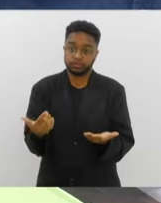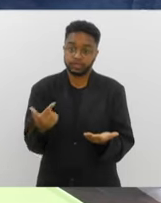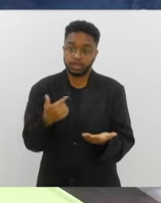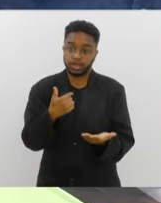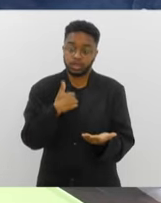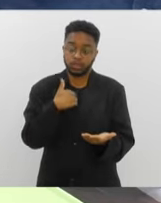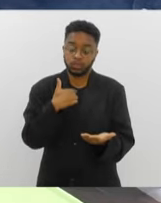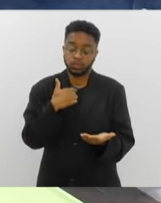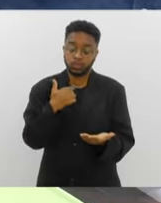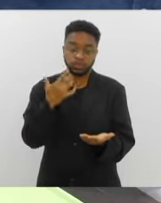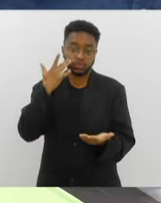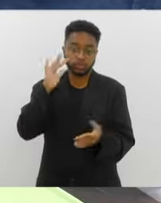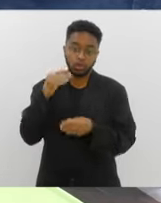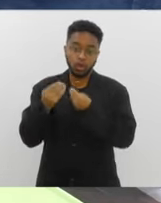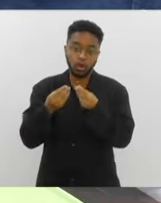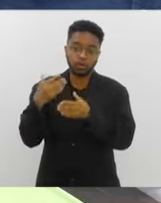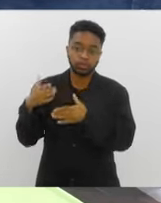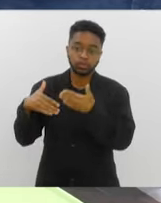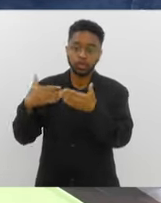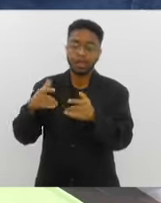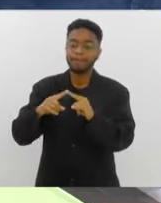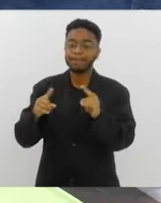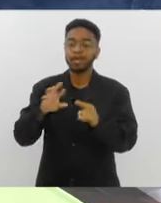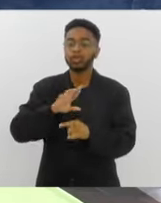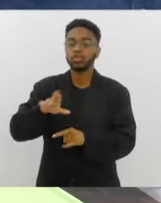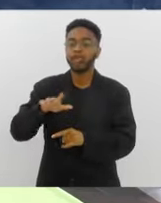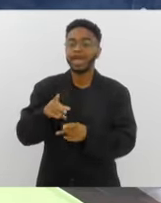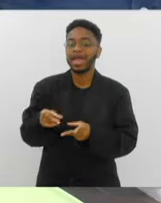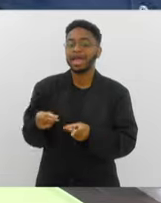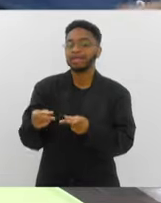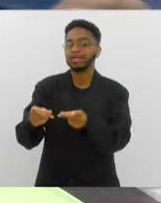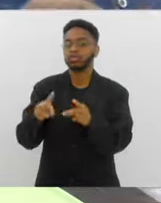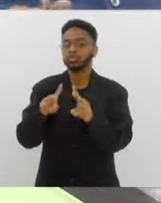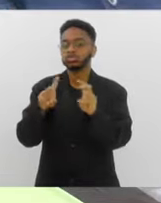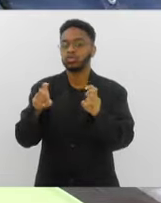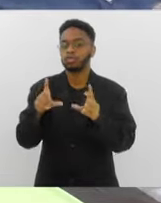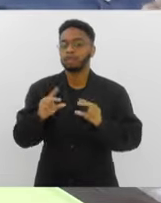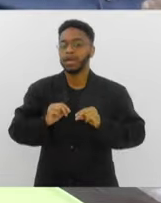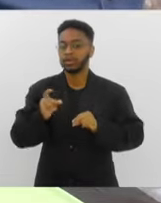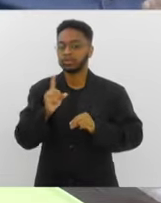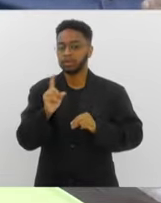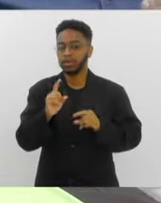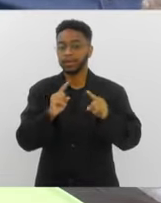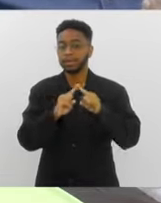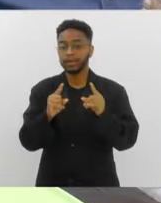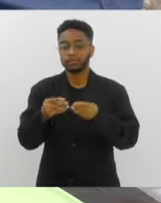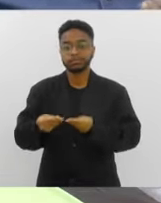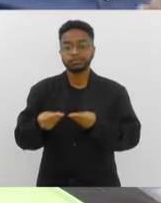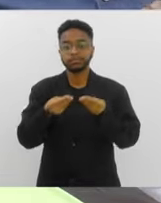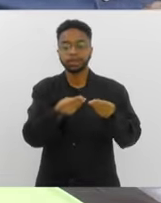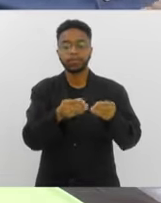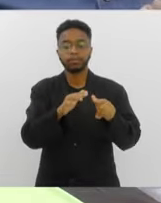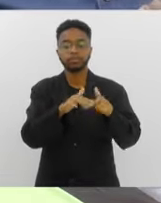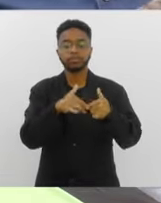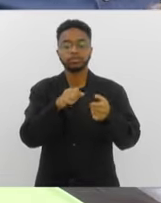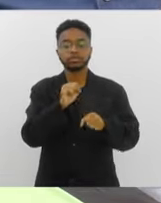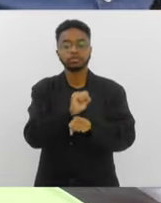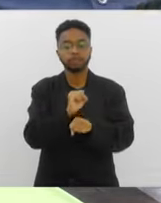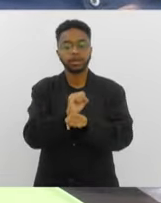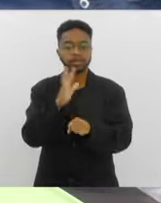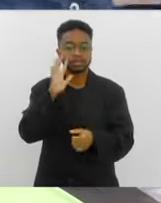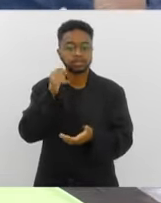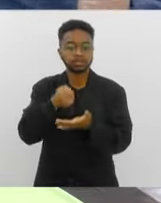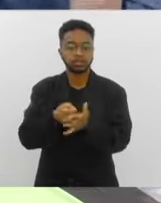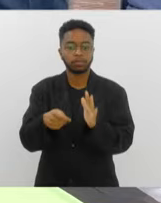como prosperar, mas não foi negado em definitivo quanto ao mérito. Foi negado remetendo a uma decisão do